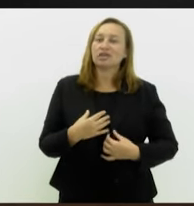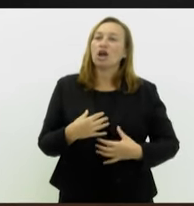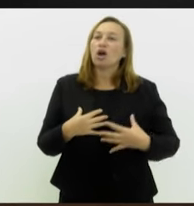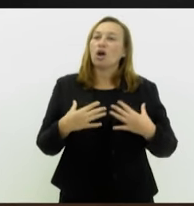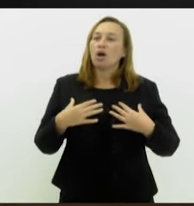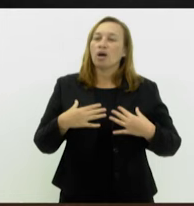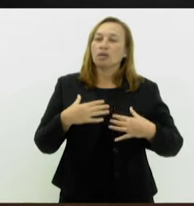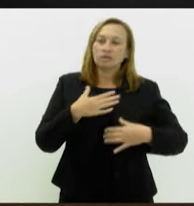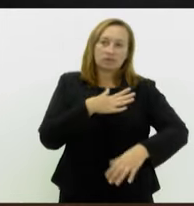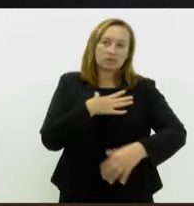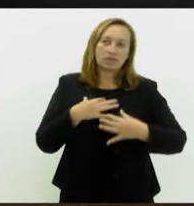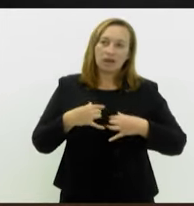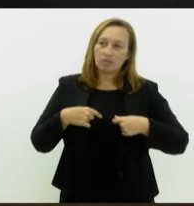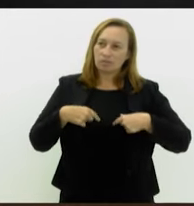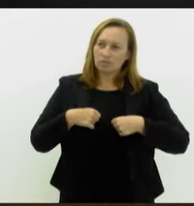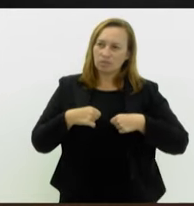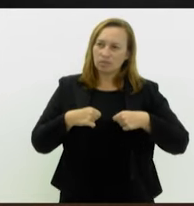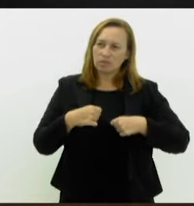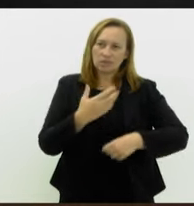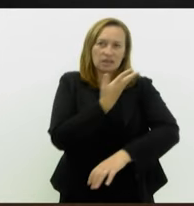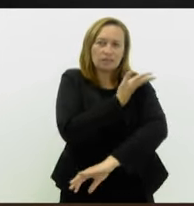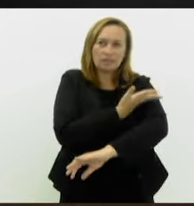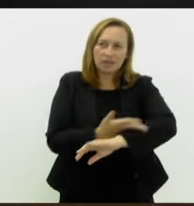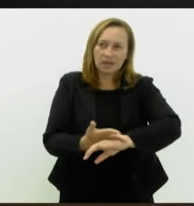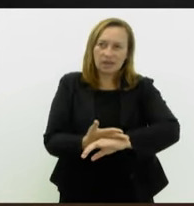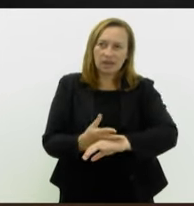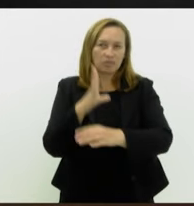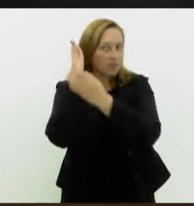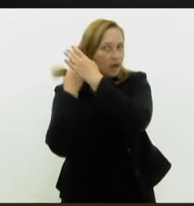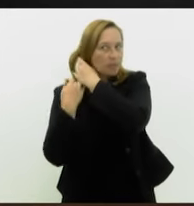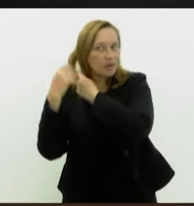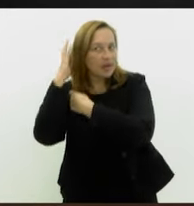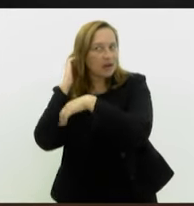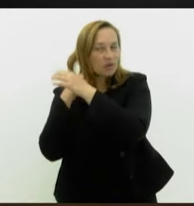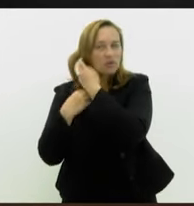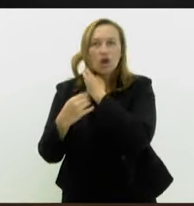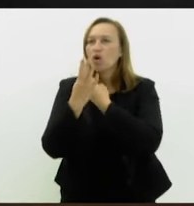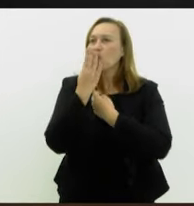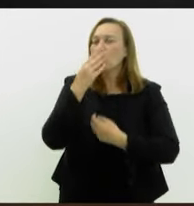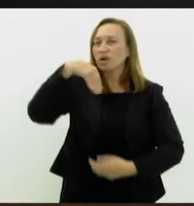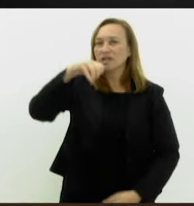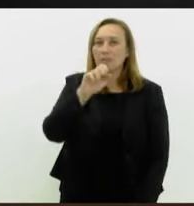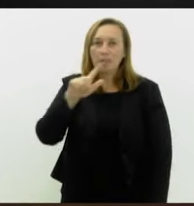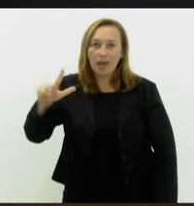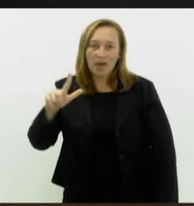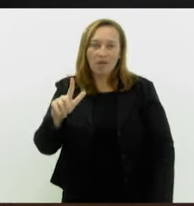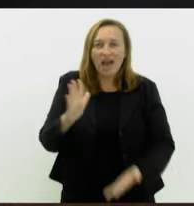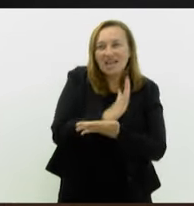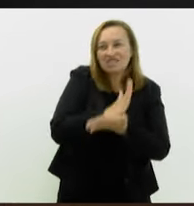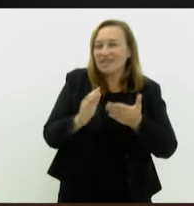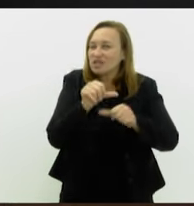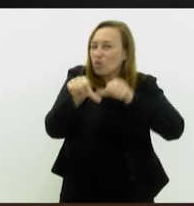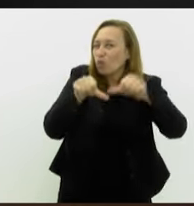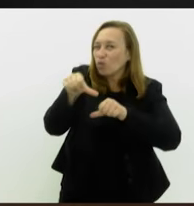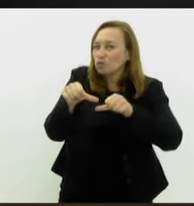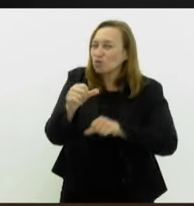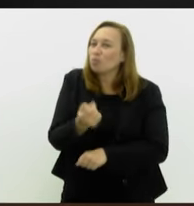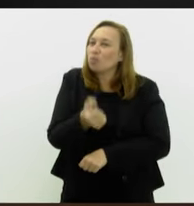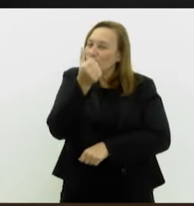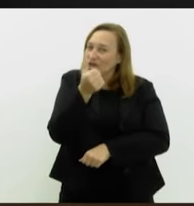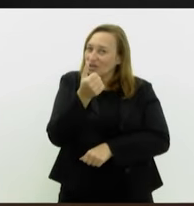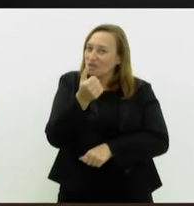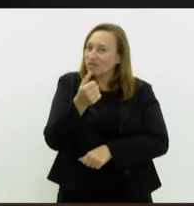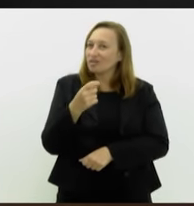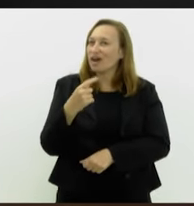mel estava louro agora cor de mel Volta Me mudo de uma de cor porque também o cabelo da gente a gente faz o que a gente quiser